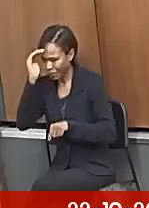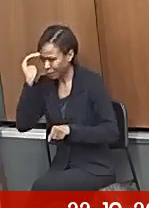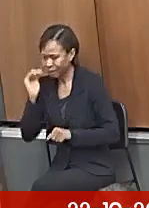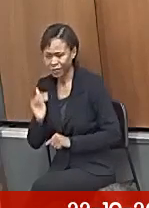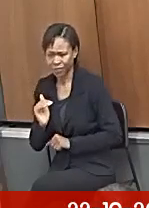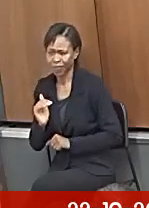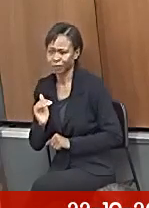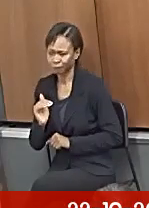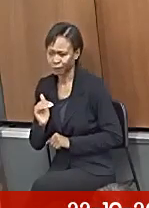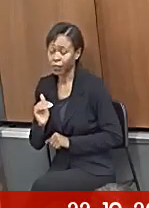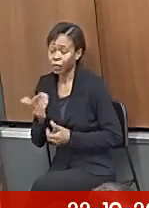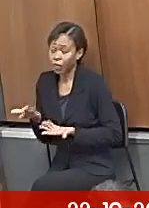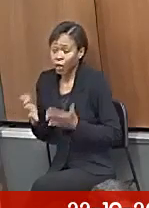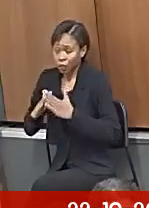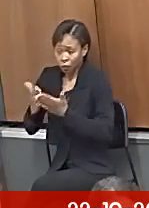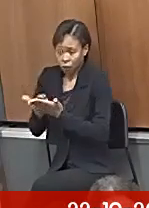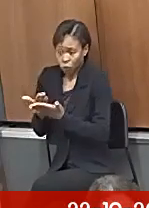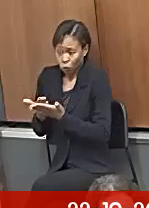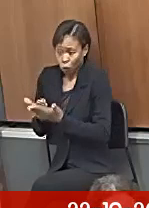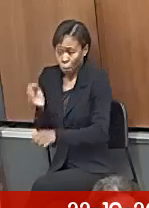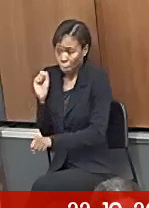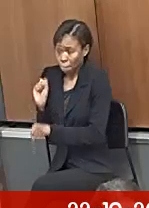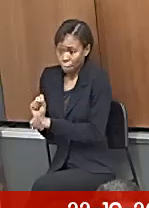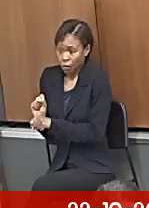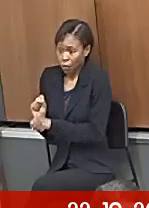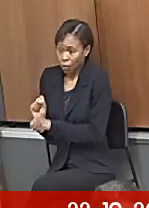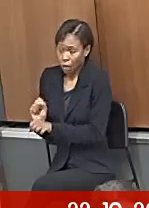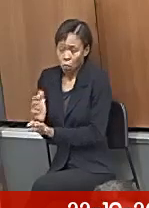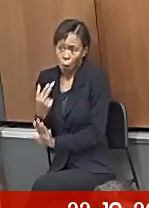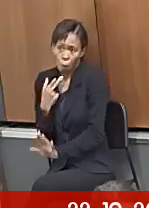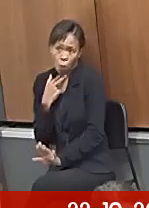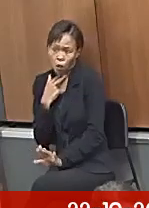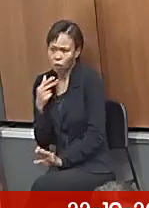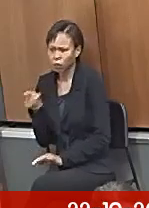papel. A escola não pode parar, elas